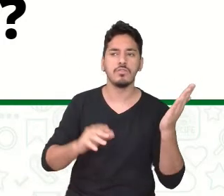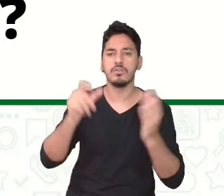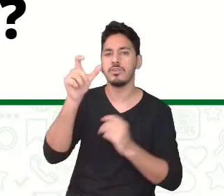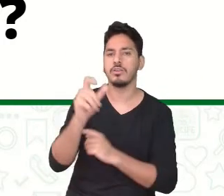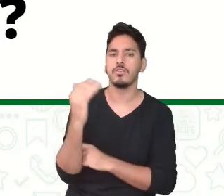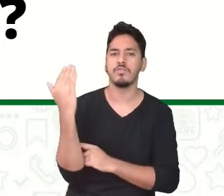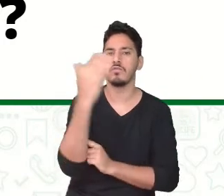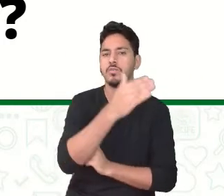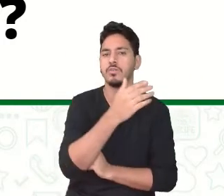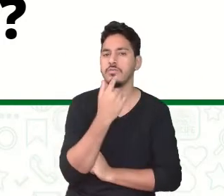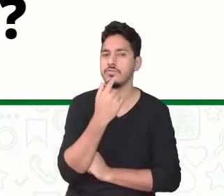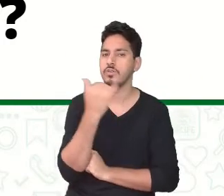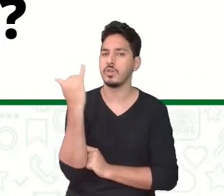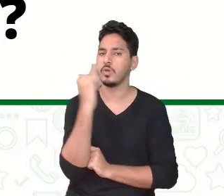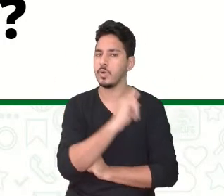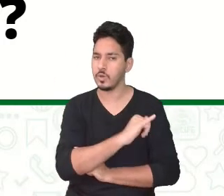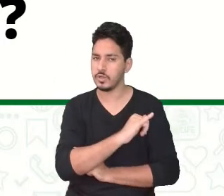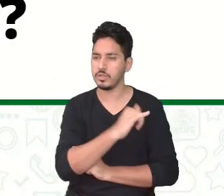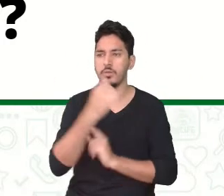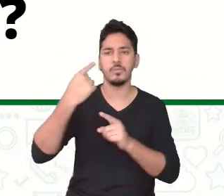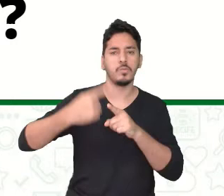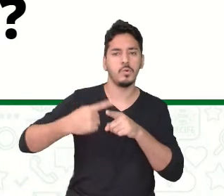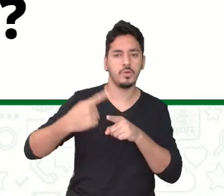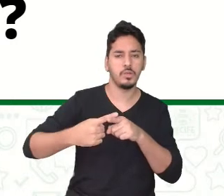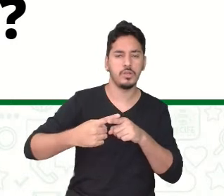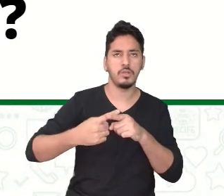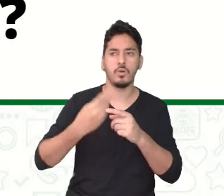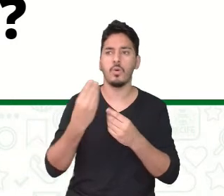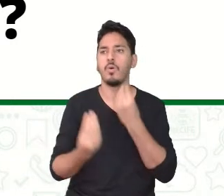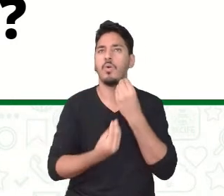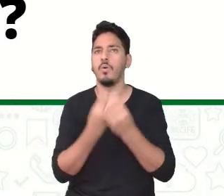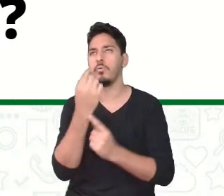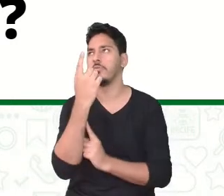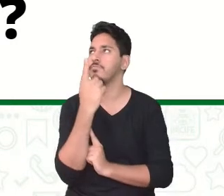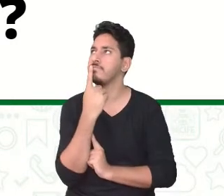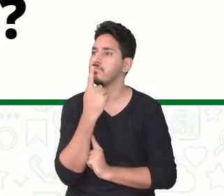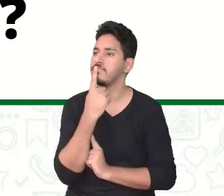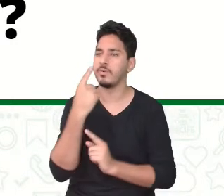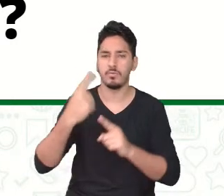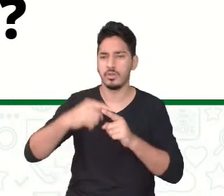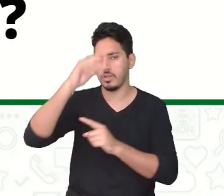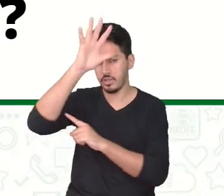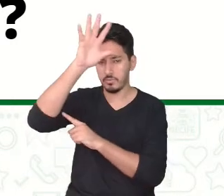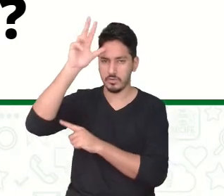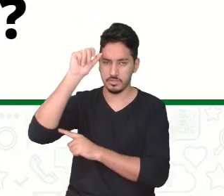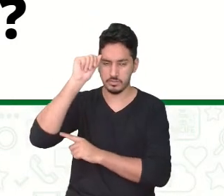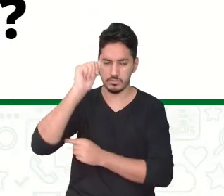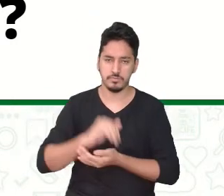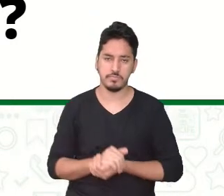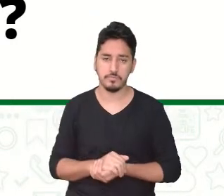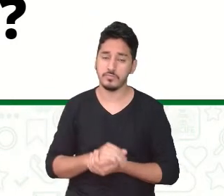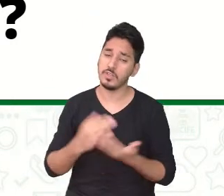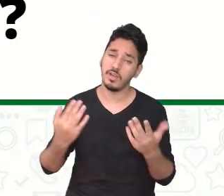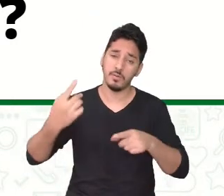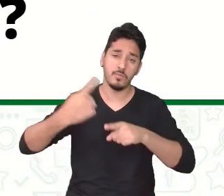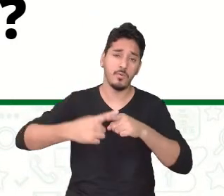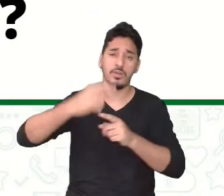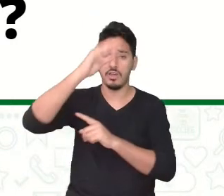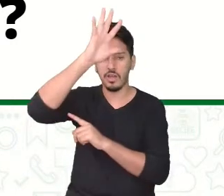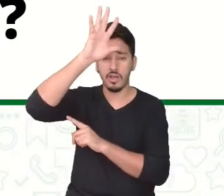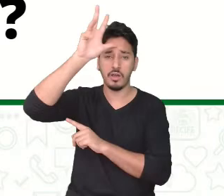Foi você? Por quê? E como? Me conte aí. Por que a Amazônia? Ah, porque a